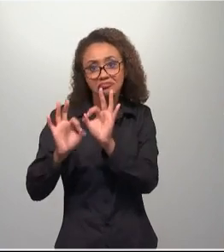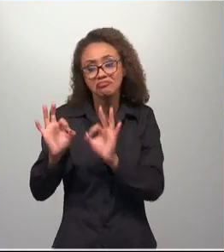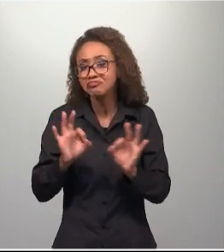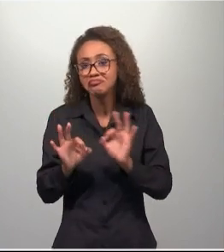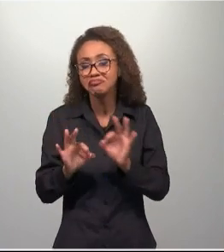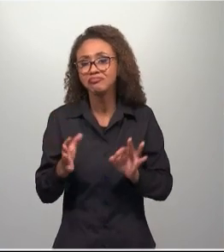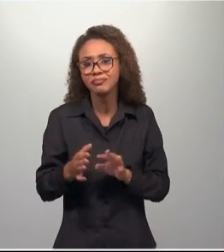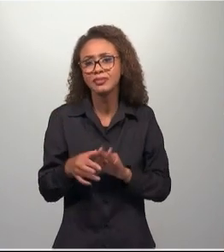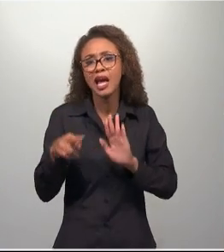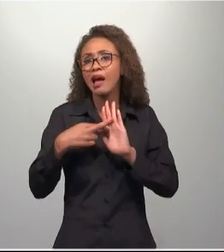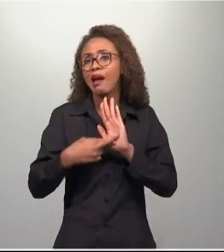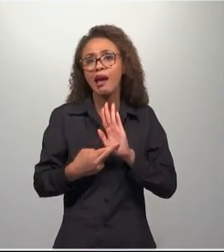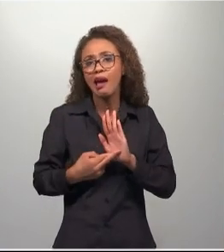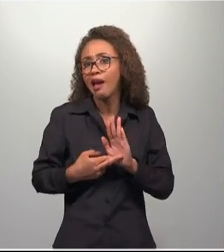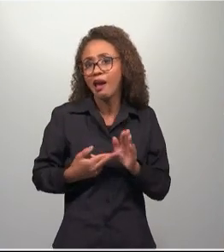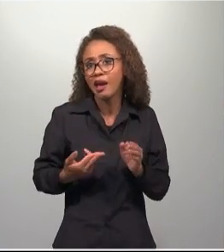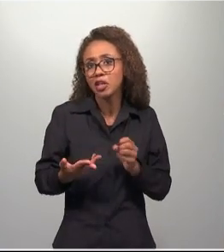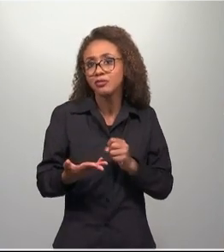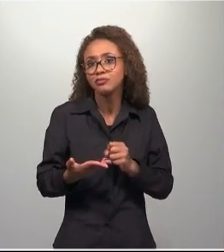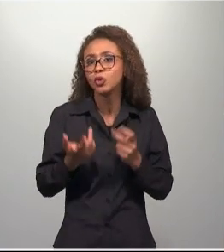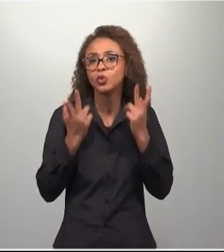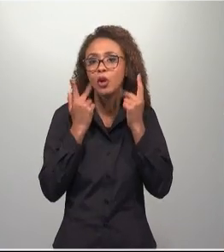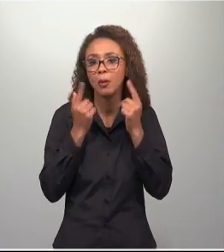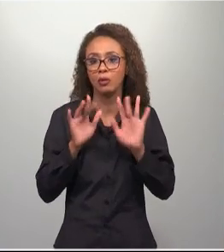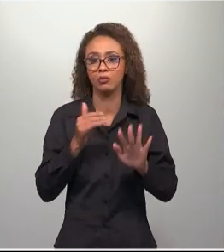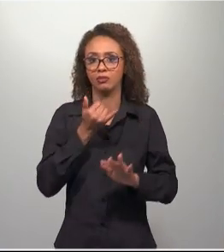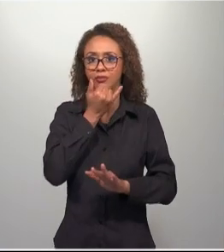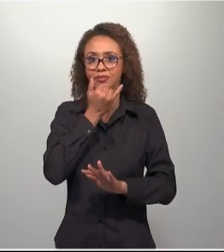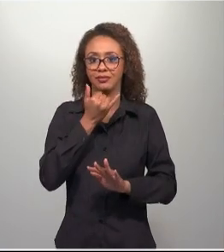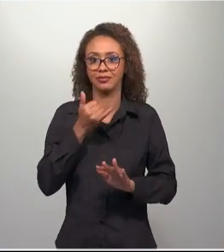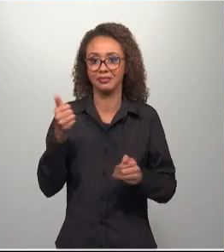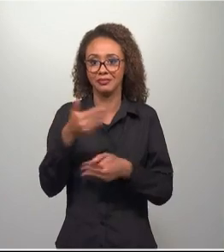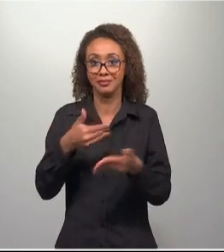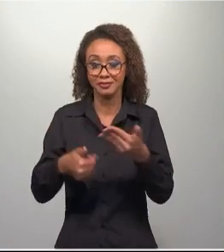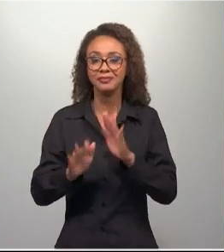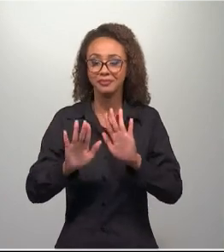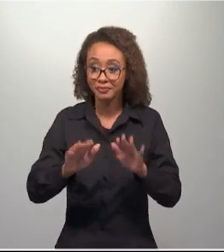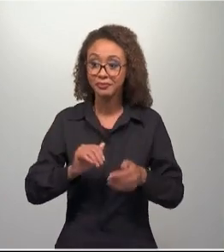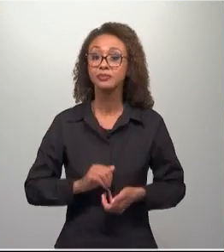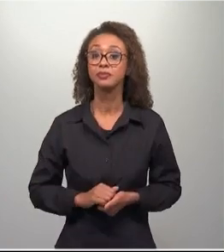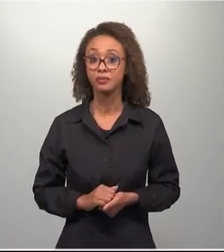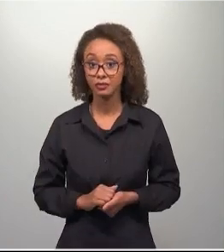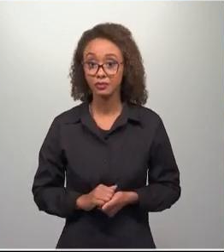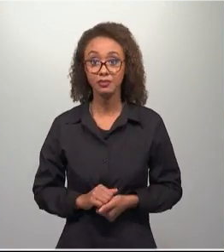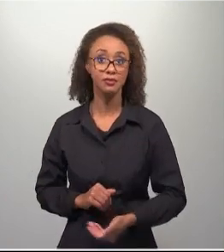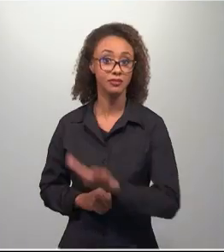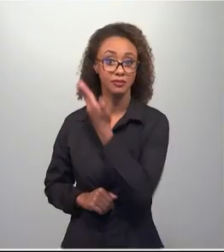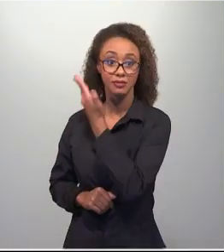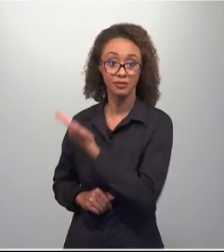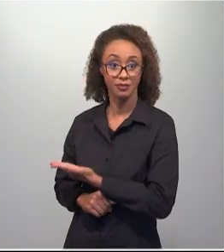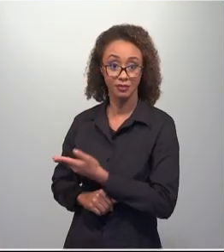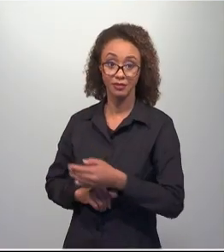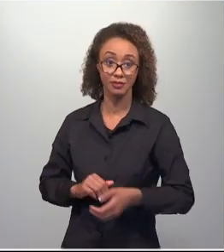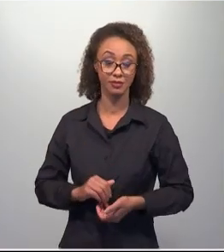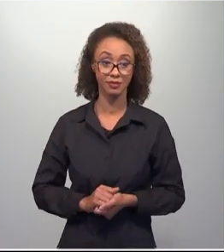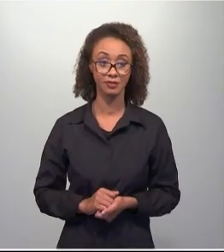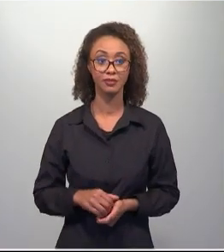básicas estão então o pai fugiu as regrinhas básicas estão aqui a